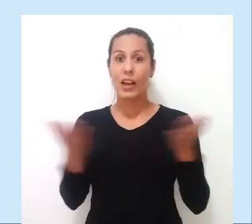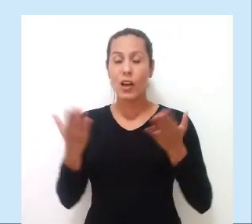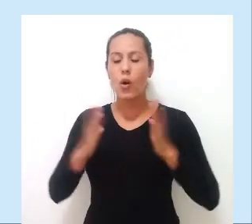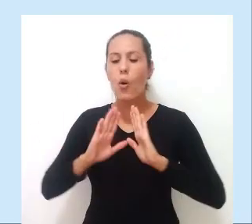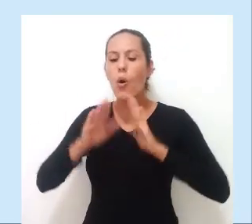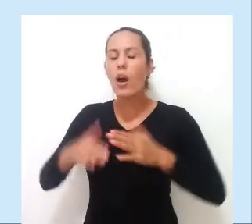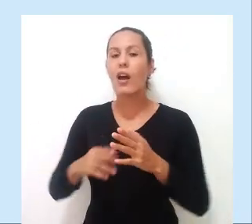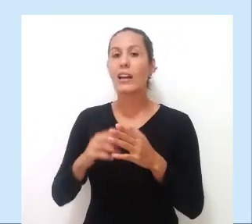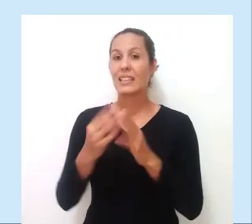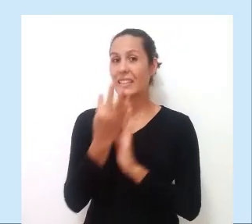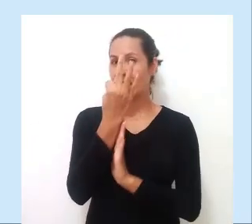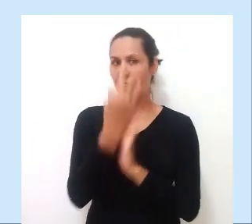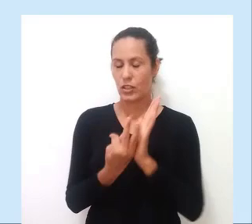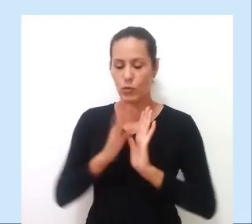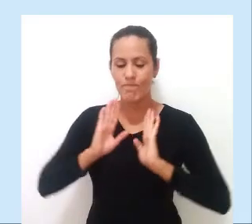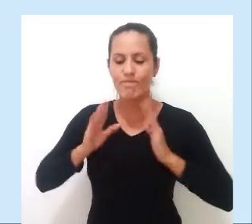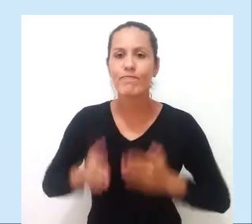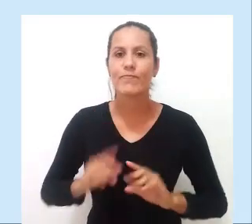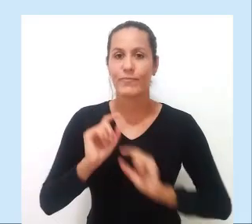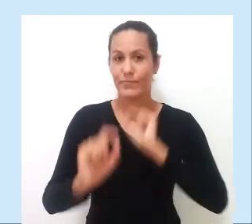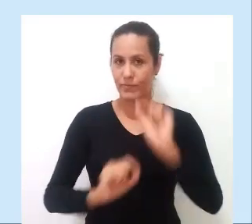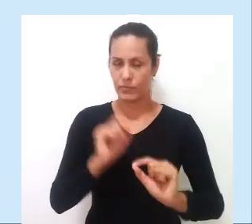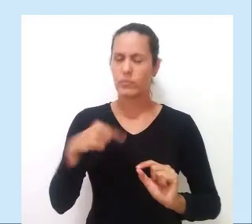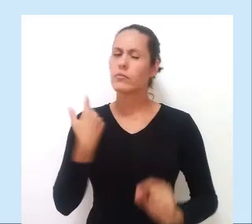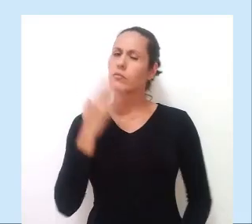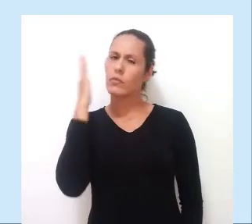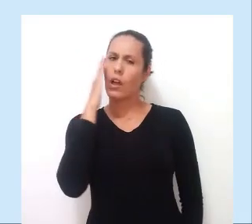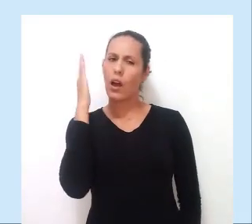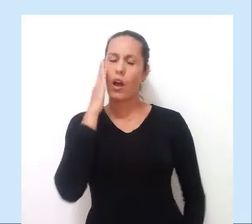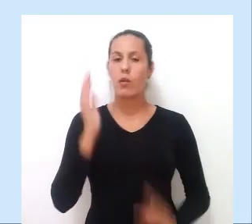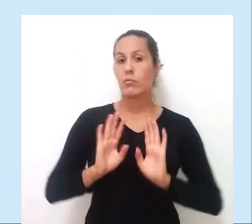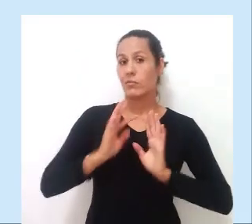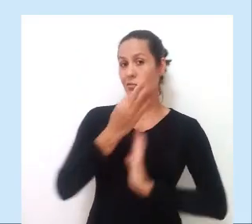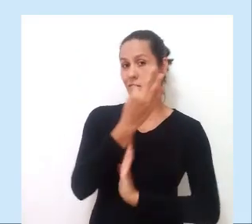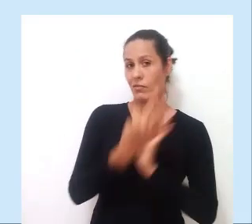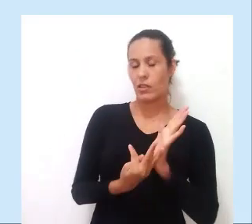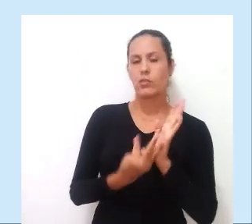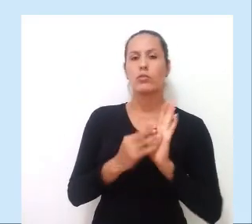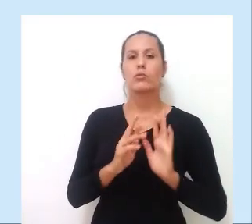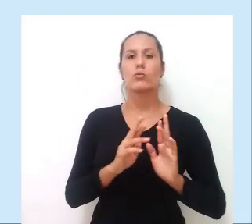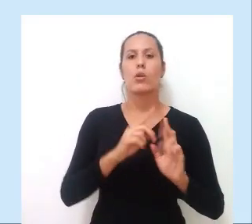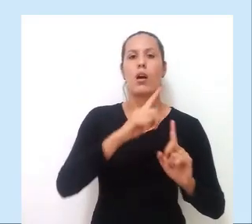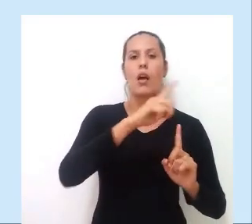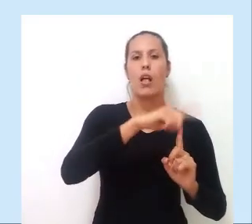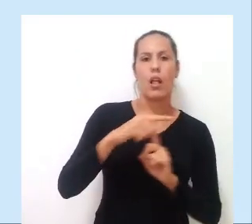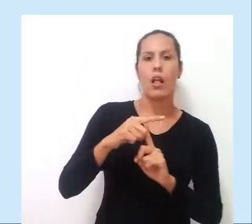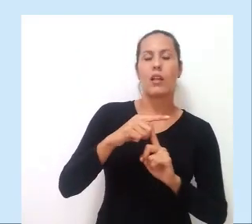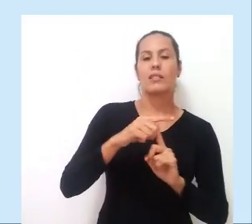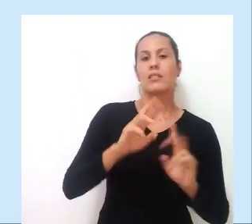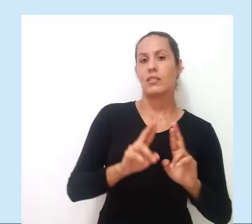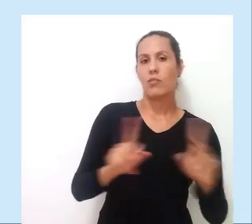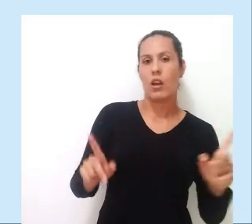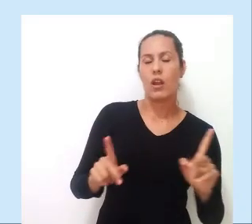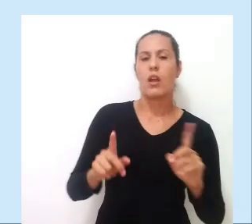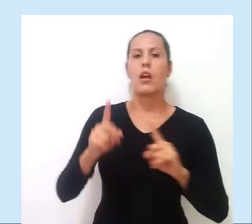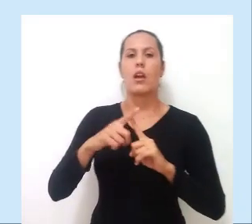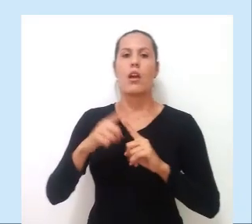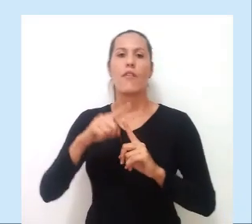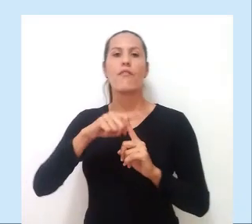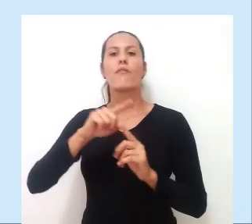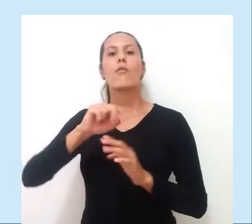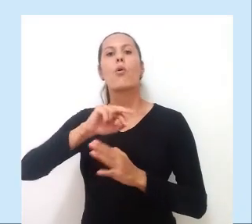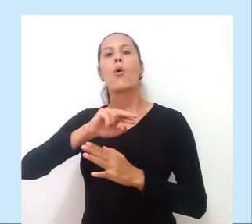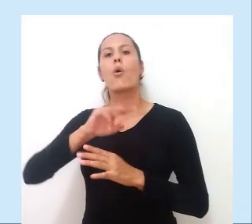universo dos textos. Nós sabemos que existem textos de diferentes formas e diferentes tipos, que o texto ele pode ser